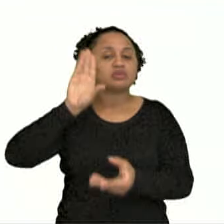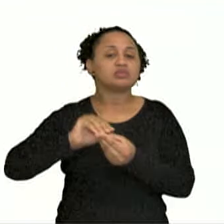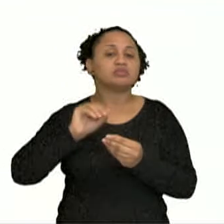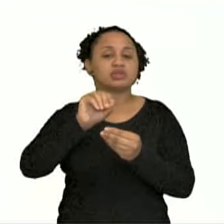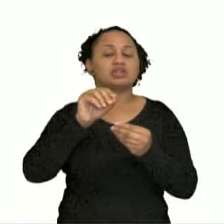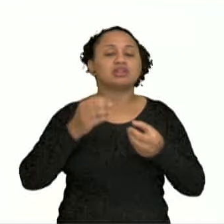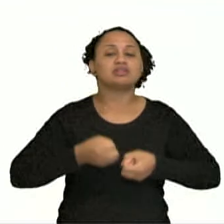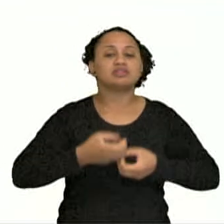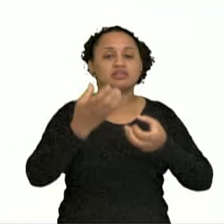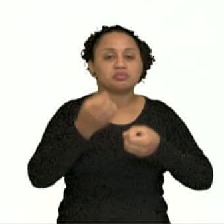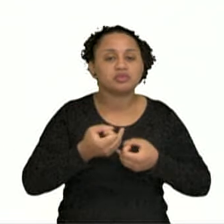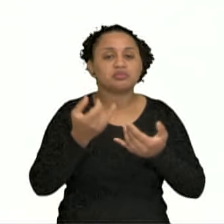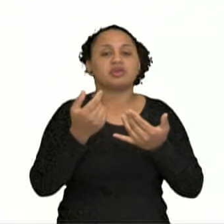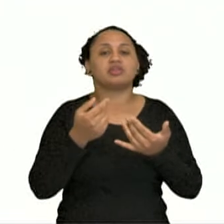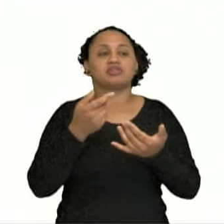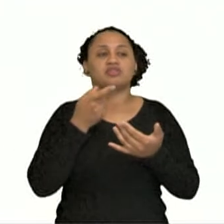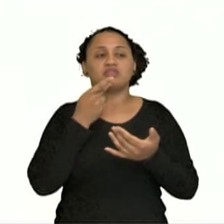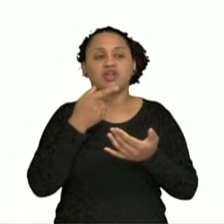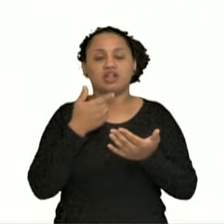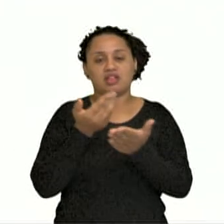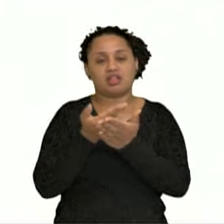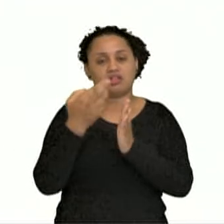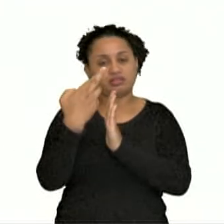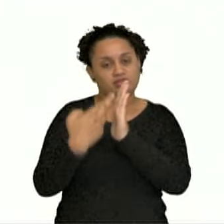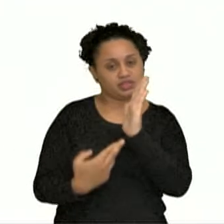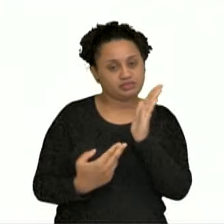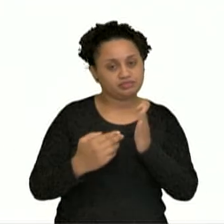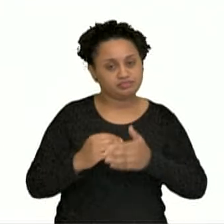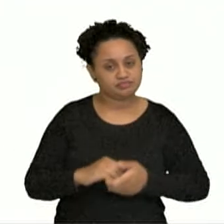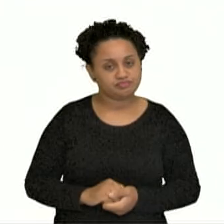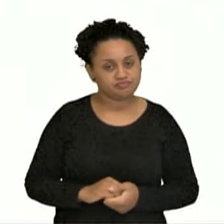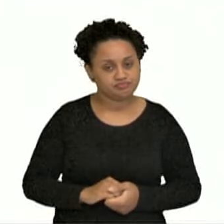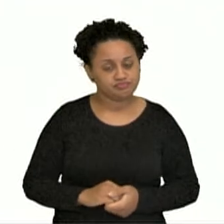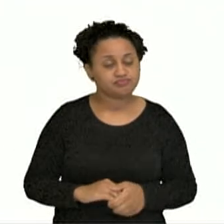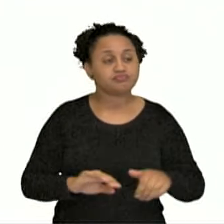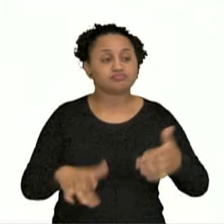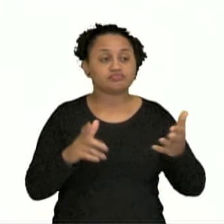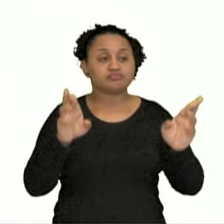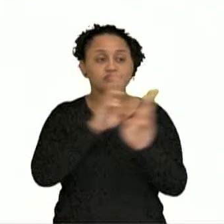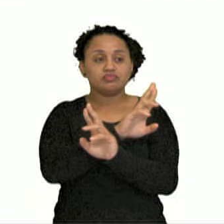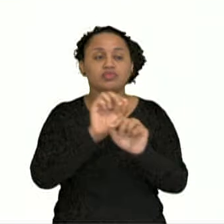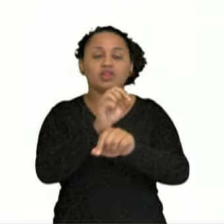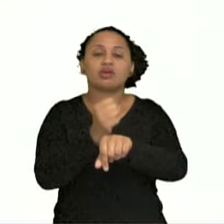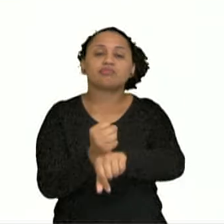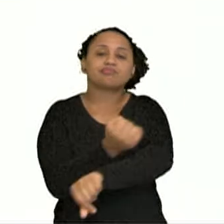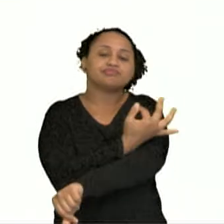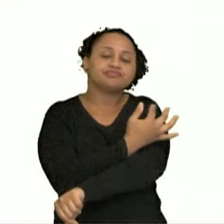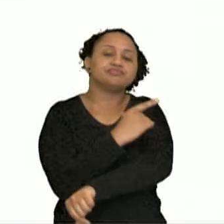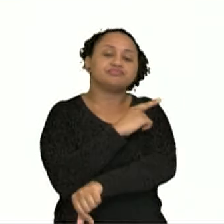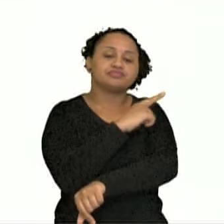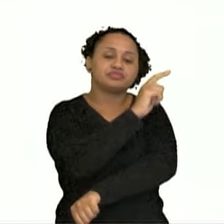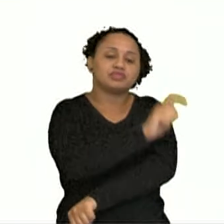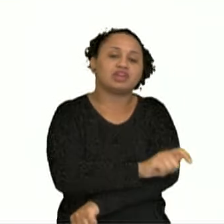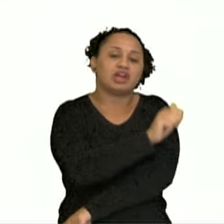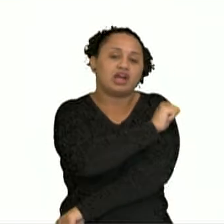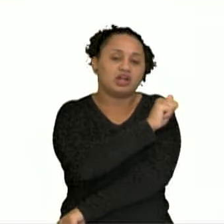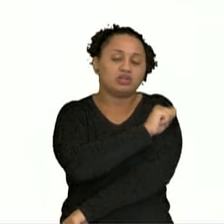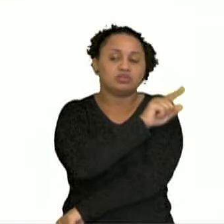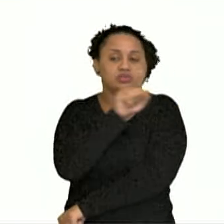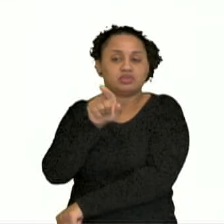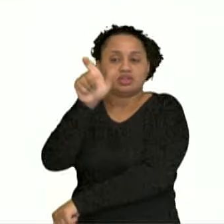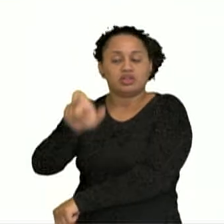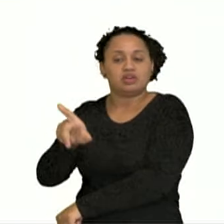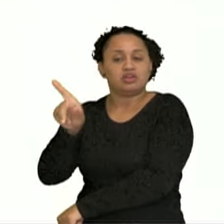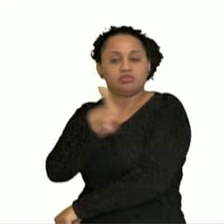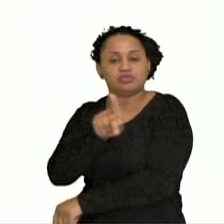desse depoimento sobre as aulas de redação? Então, a relação emocional, da aluna com a